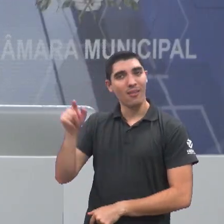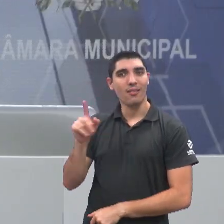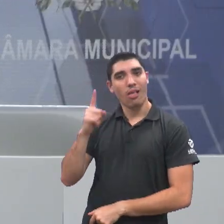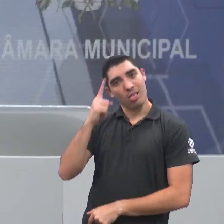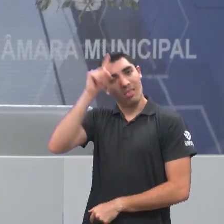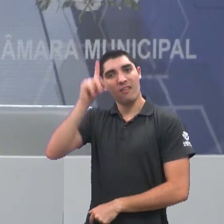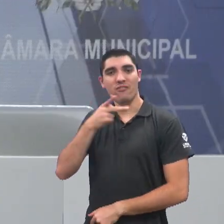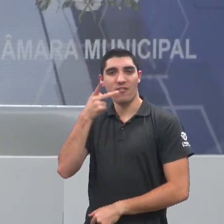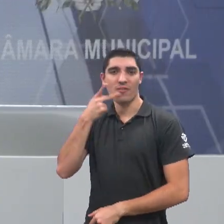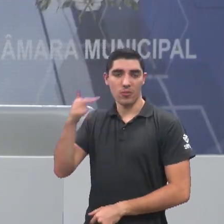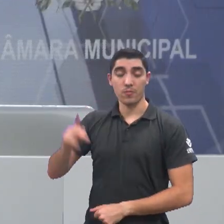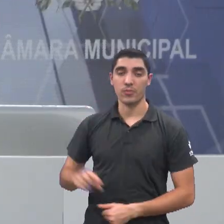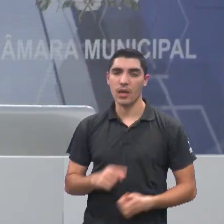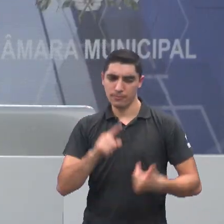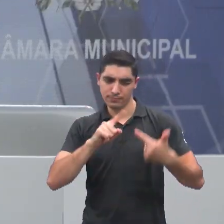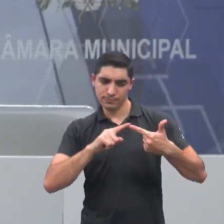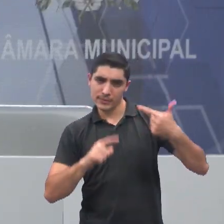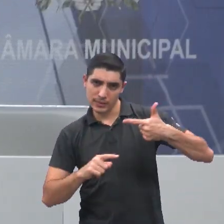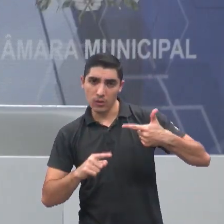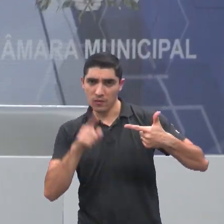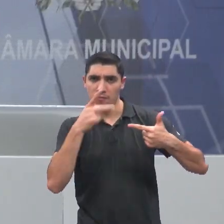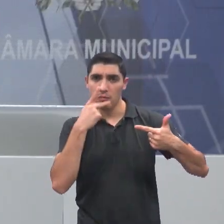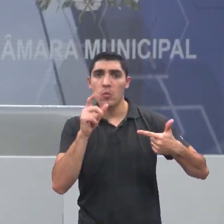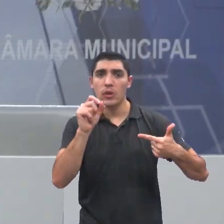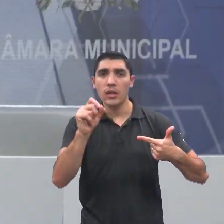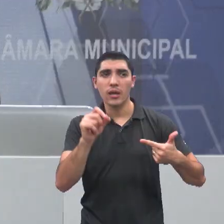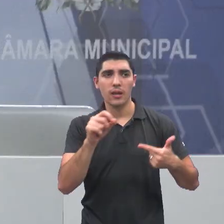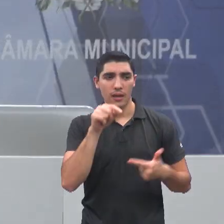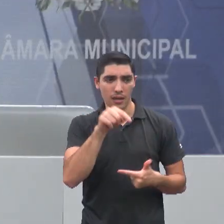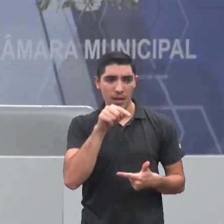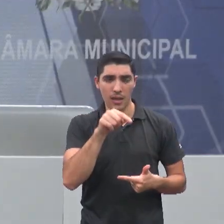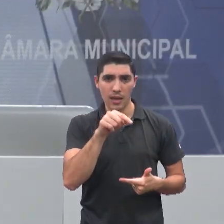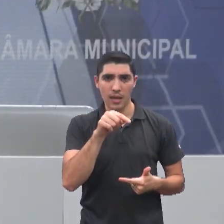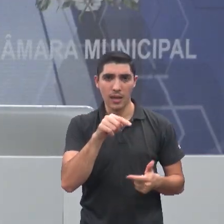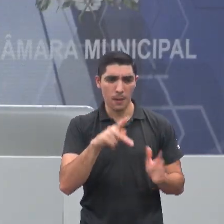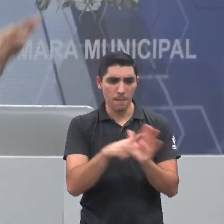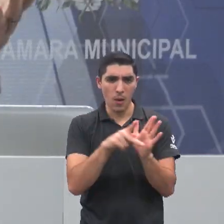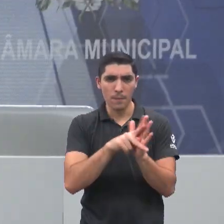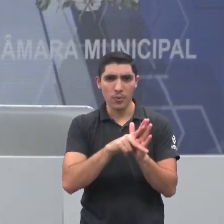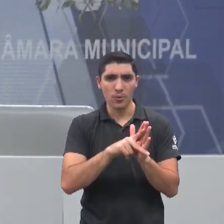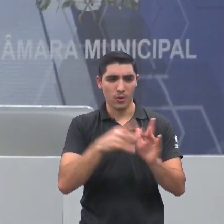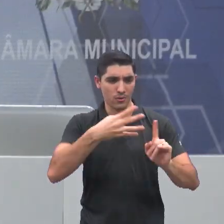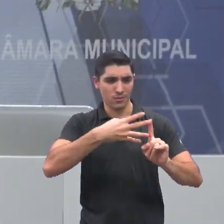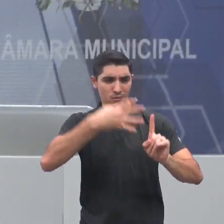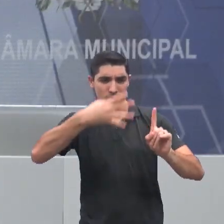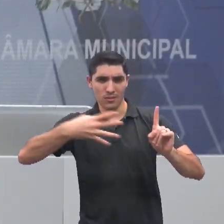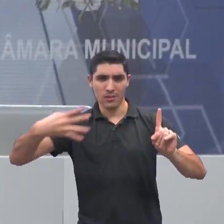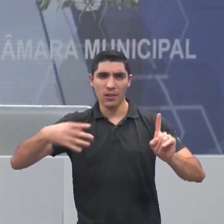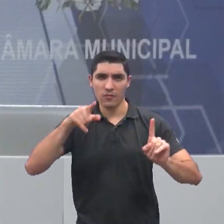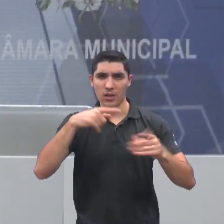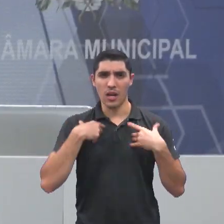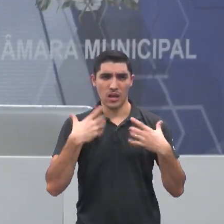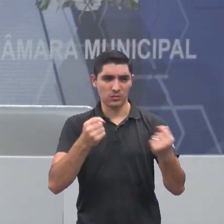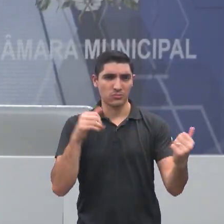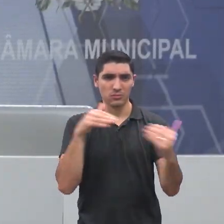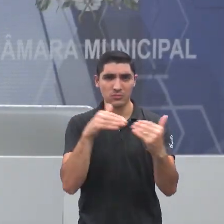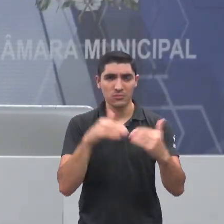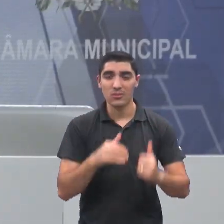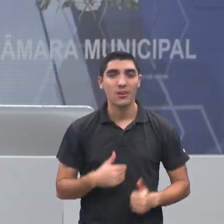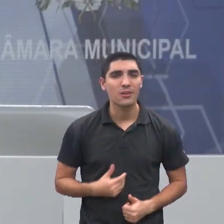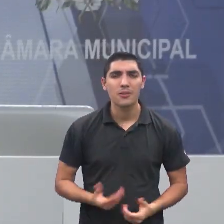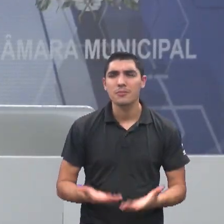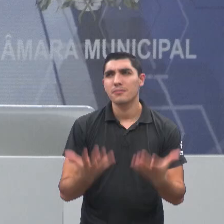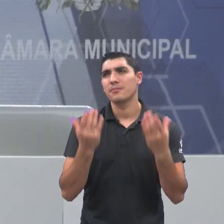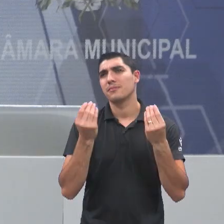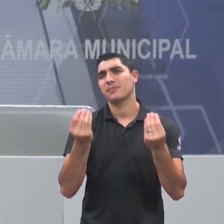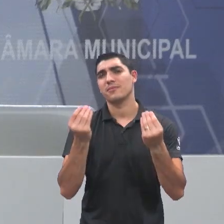Segunda que o senhor comentou, a mostra LGBT, que eu votei a favor da mostra LGBT. Meu Deus do céu, eu votei e voto contra todos